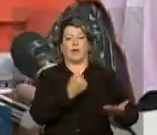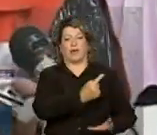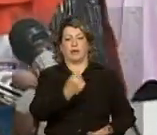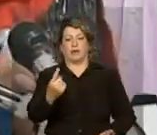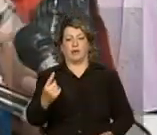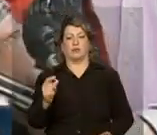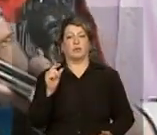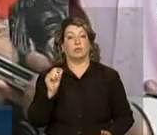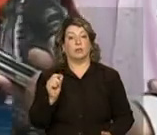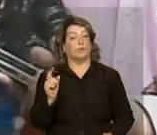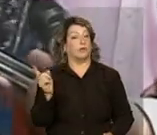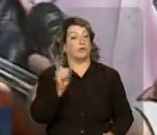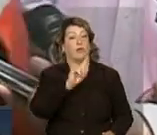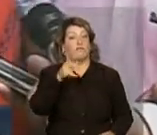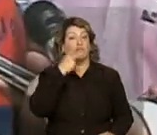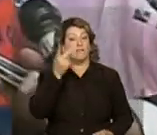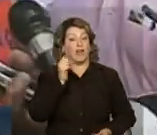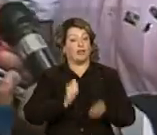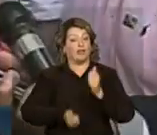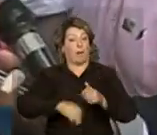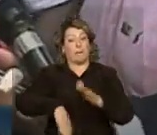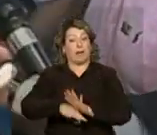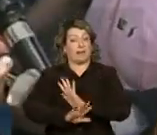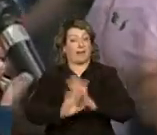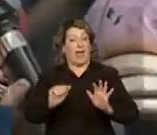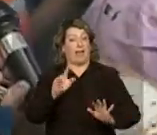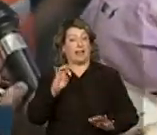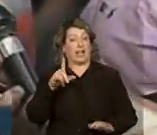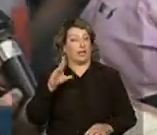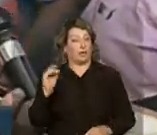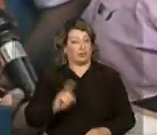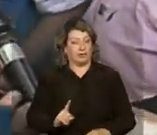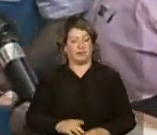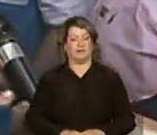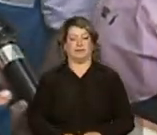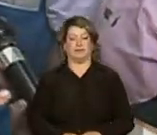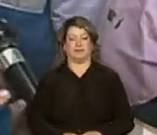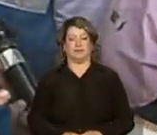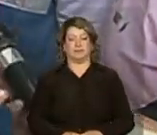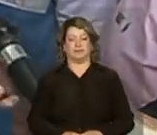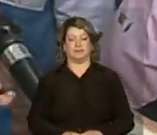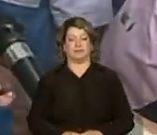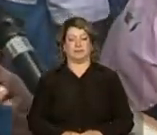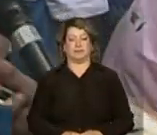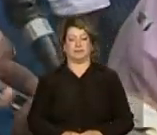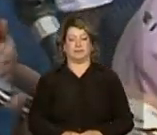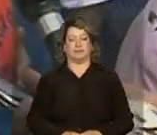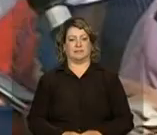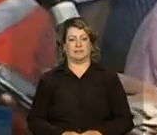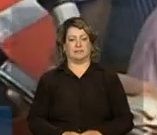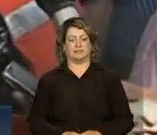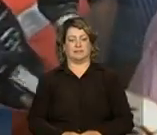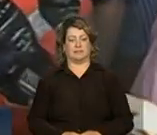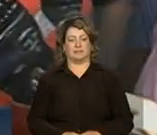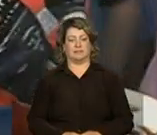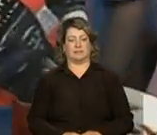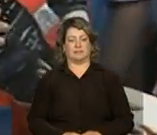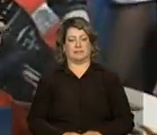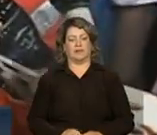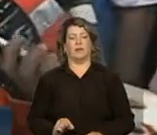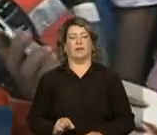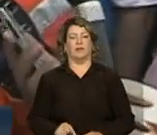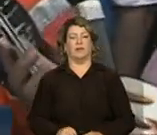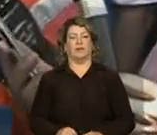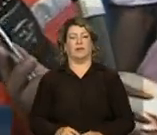vocês. E não falem do Atlético. Gente, os ministros vão continuar aqui para dar mais detalhes, se vocês precisarem. Então, feliz